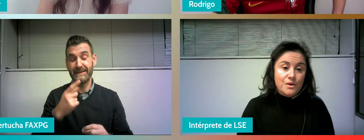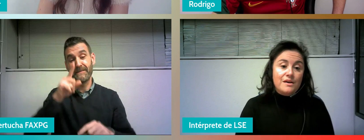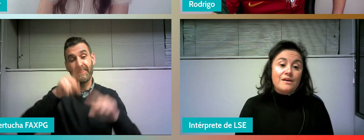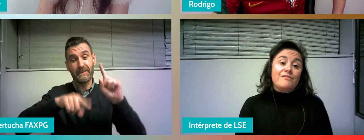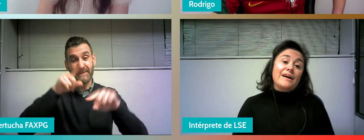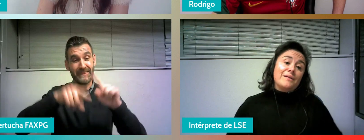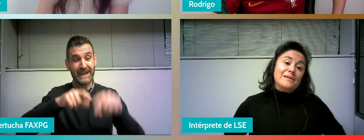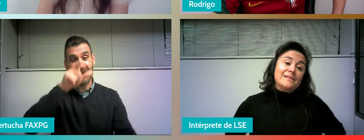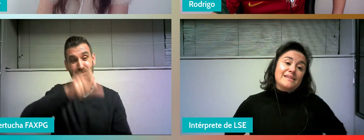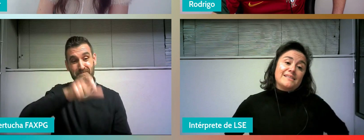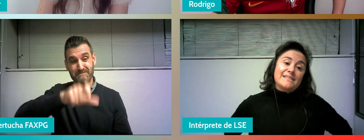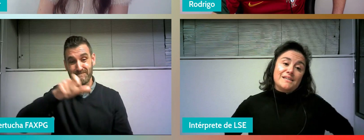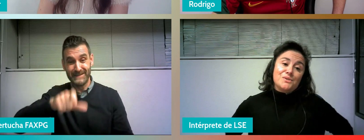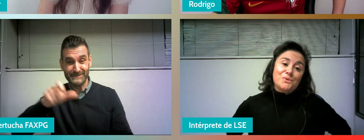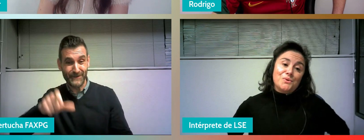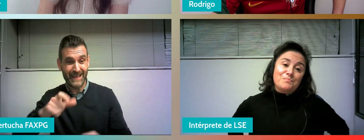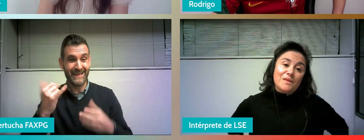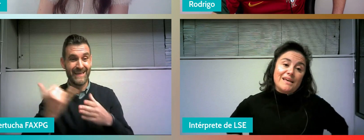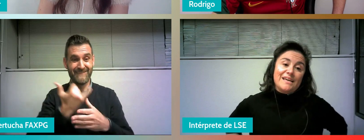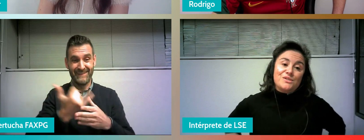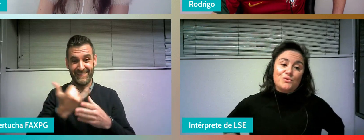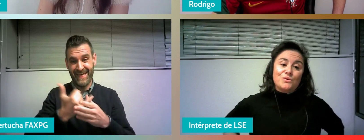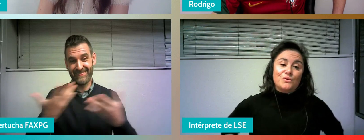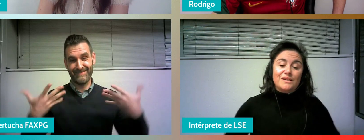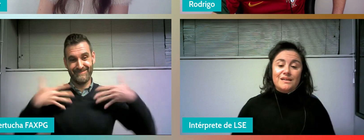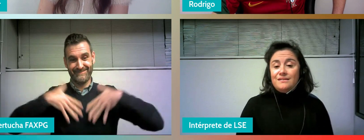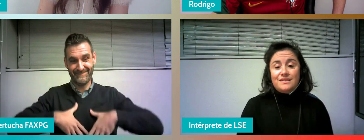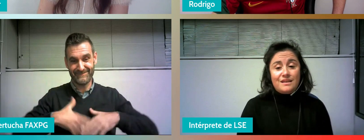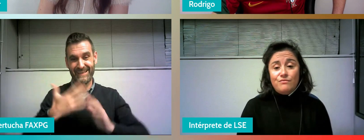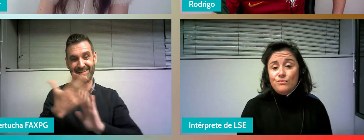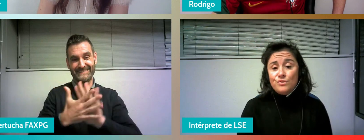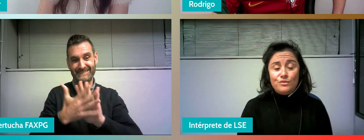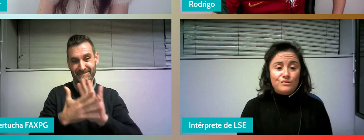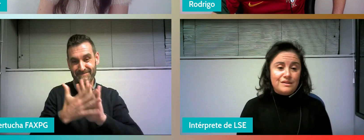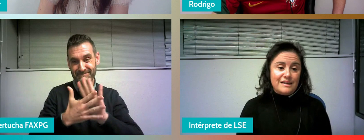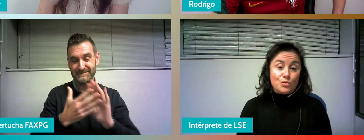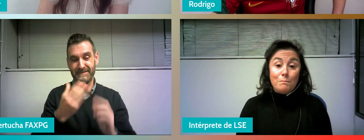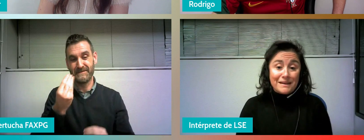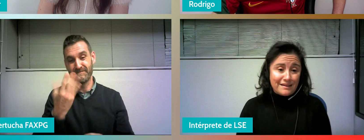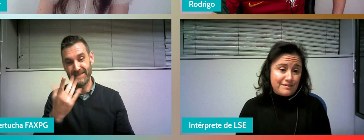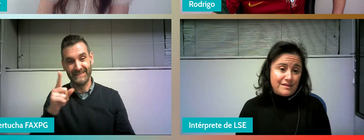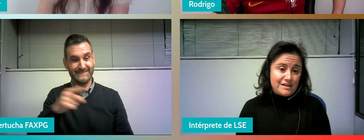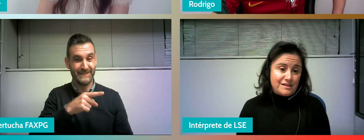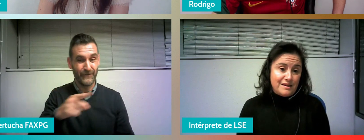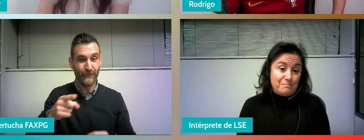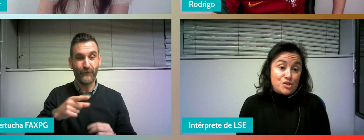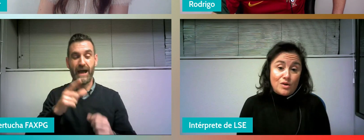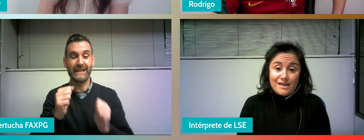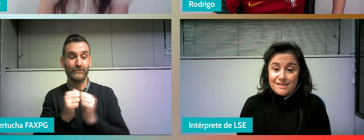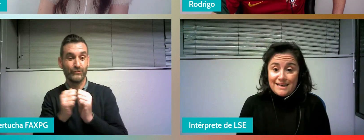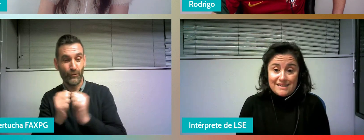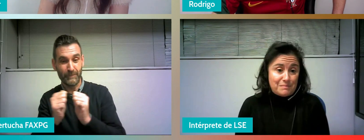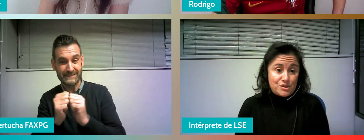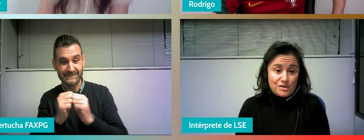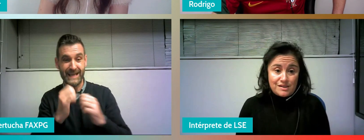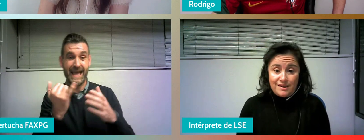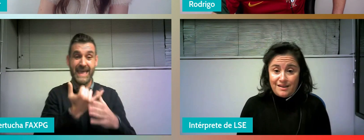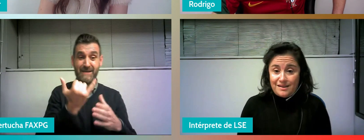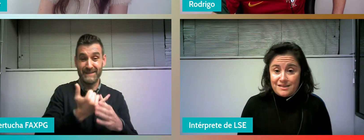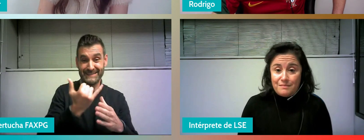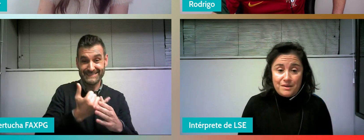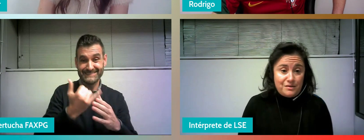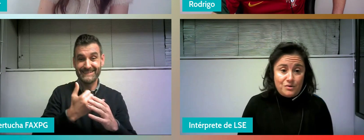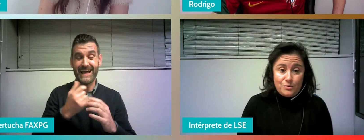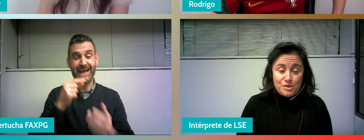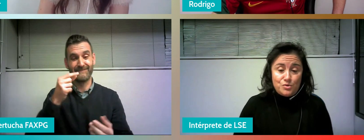traballo. Francamente, neste senso, isto está en función das competencias persoais das persoas